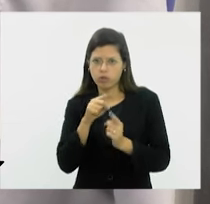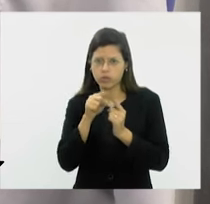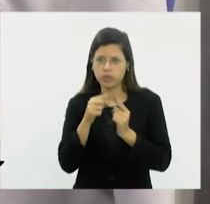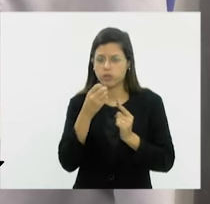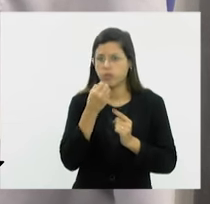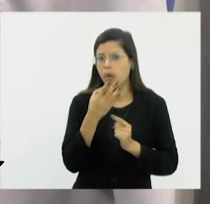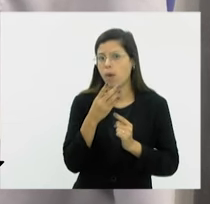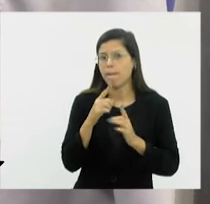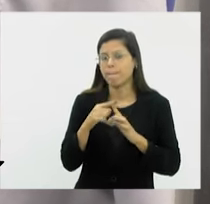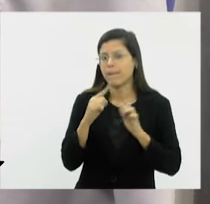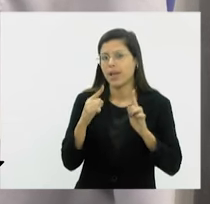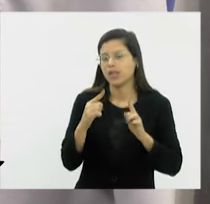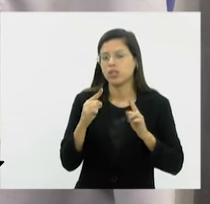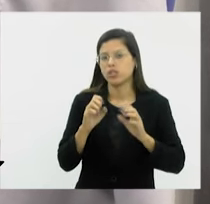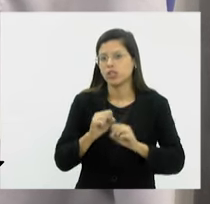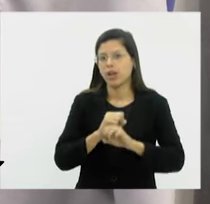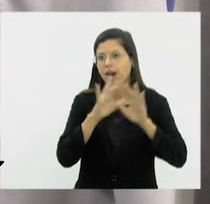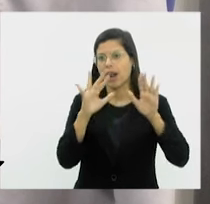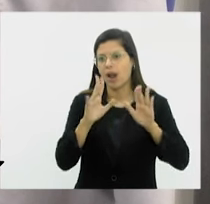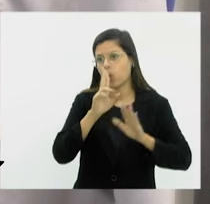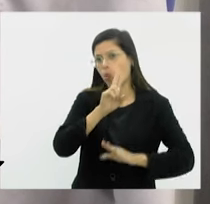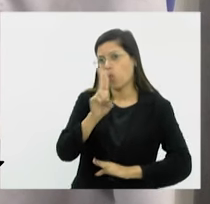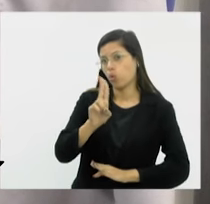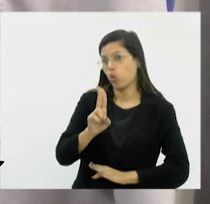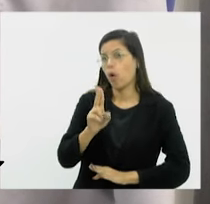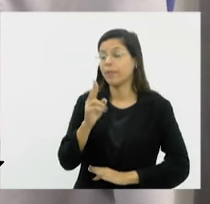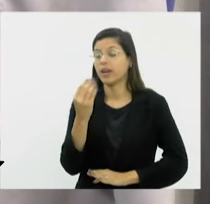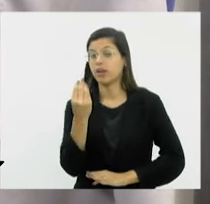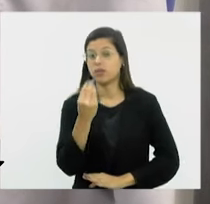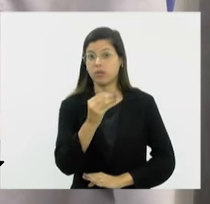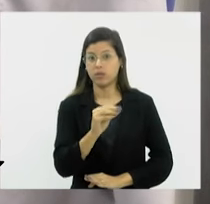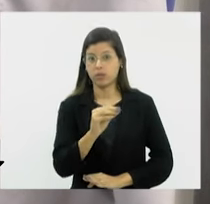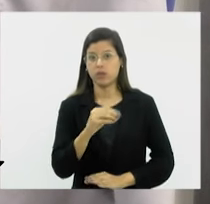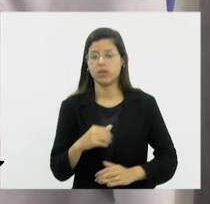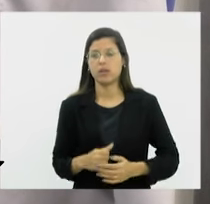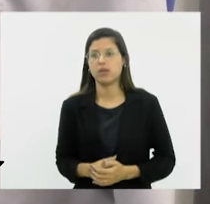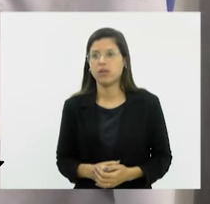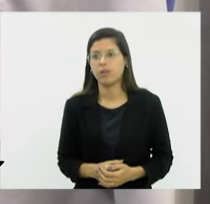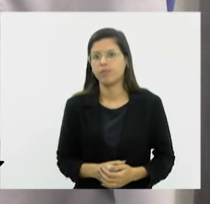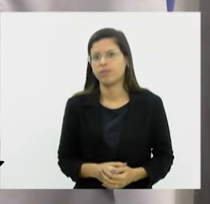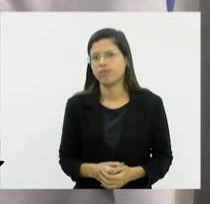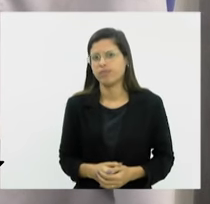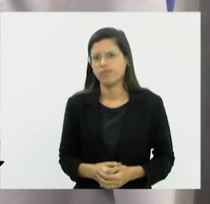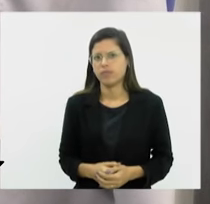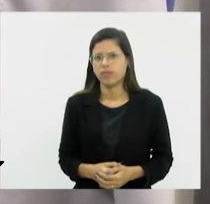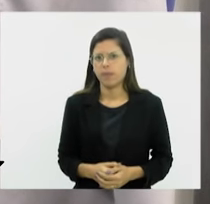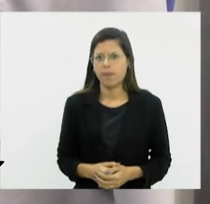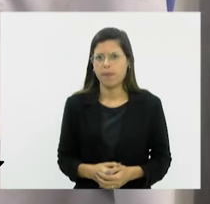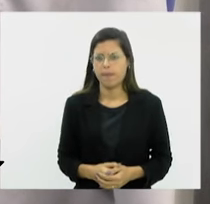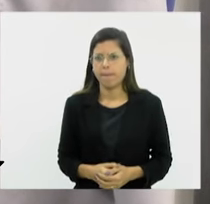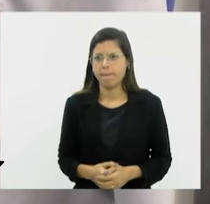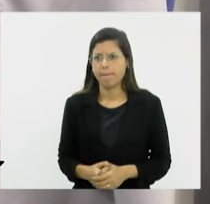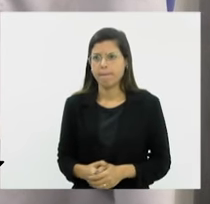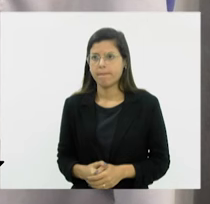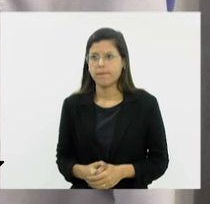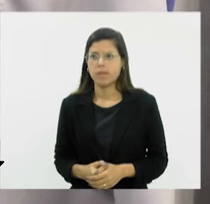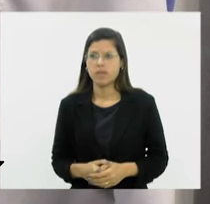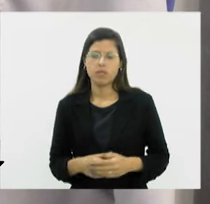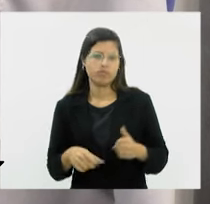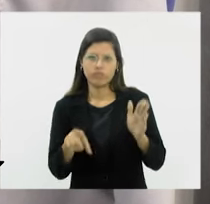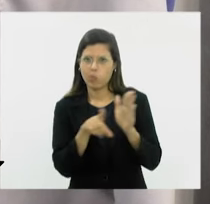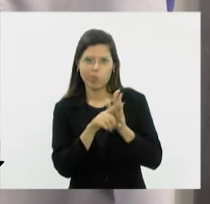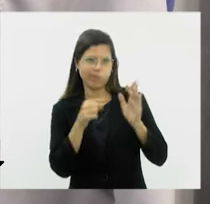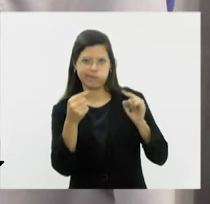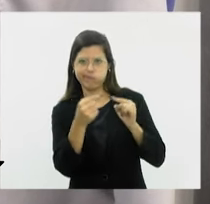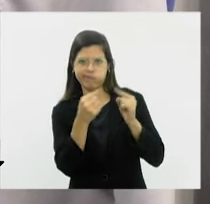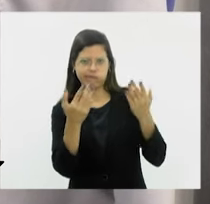que houve o período que ela, com a nomenclatura que ela dispõe, e tornar isso dentro do ambiente legal. Então, por